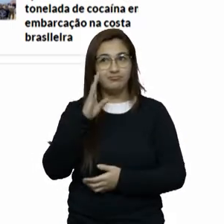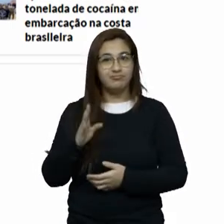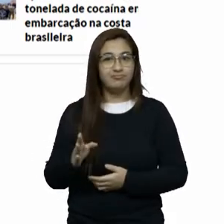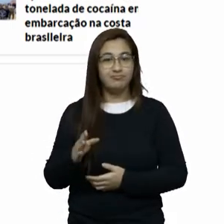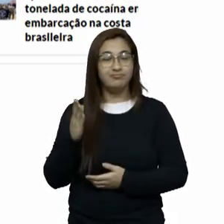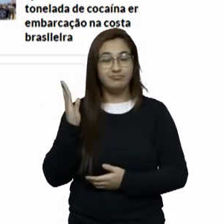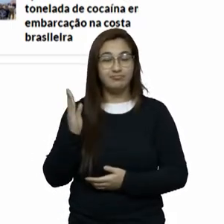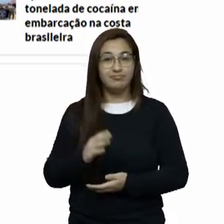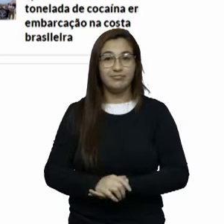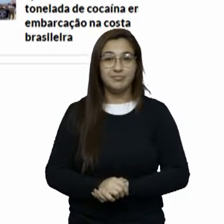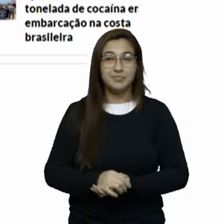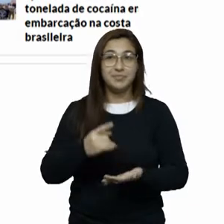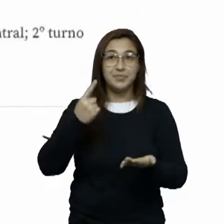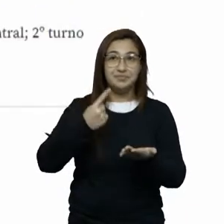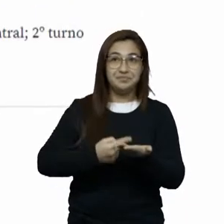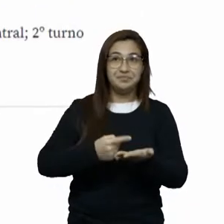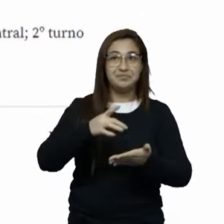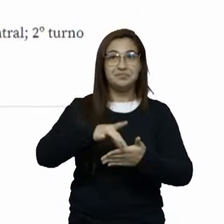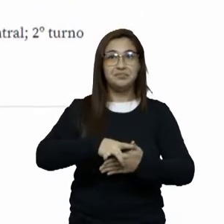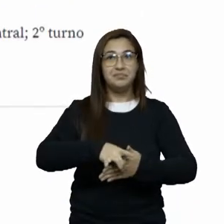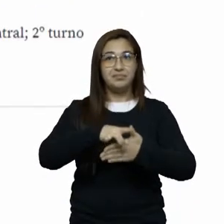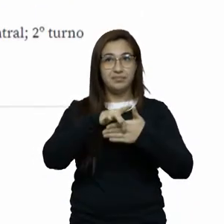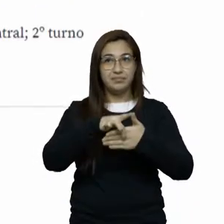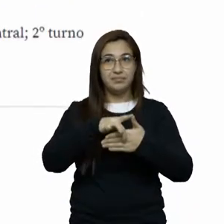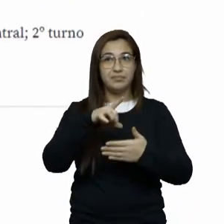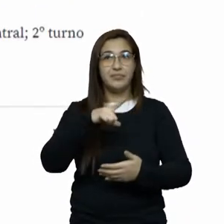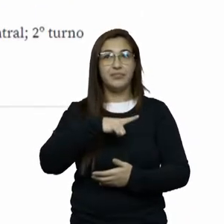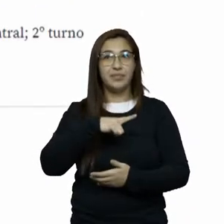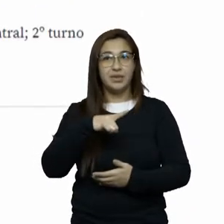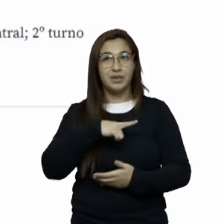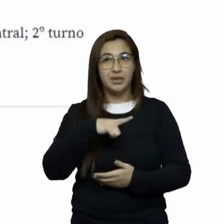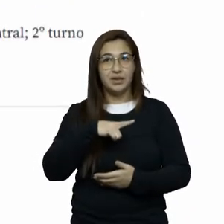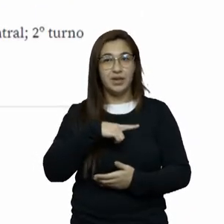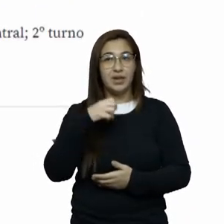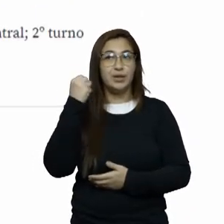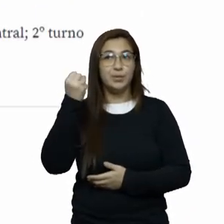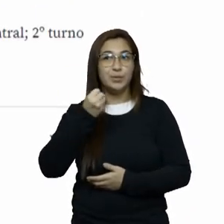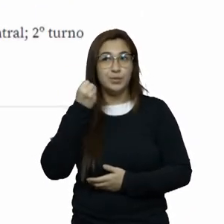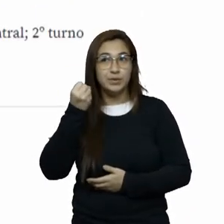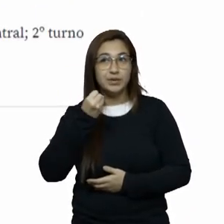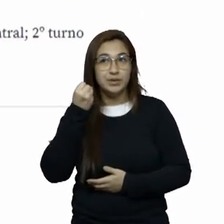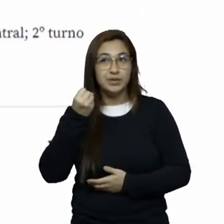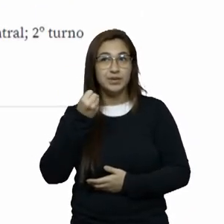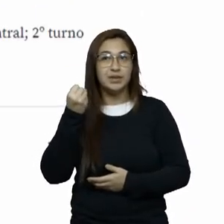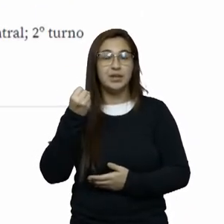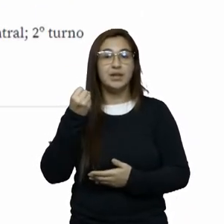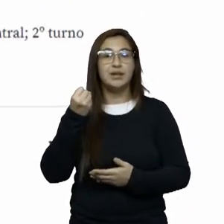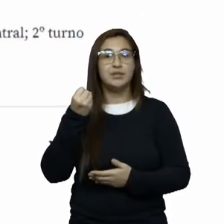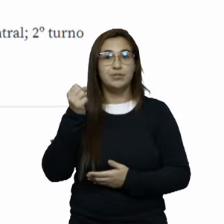o que o acordo de líderes existe no senado federal